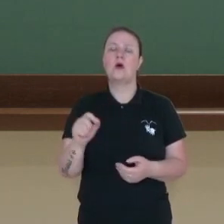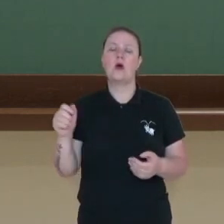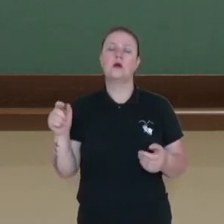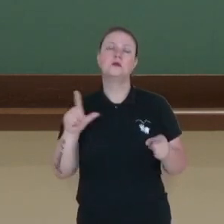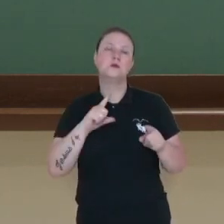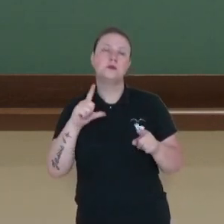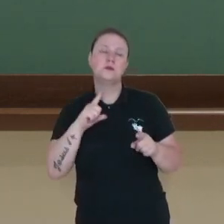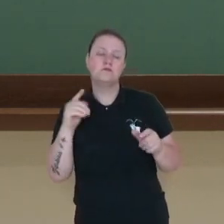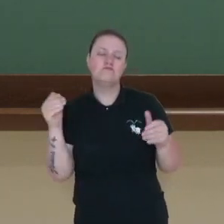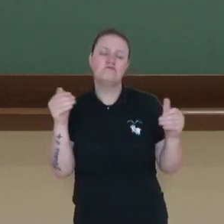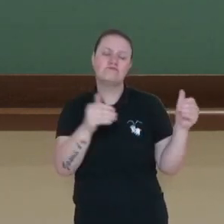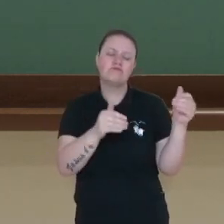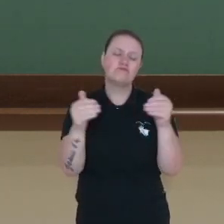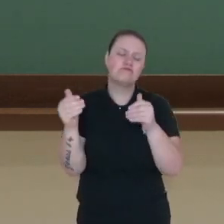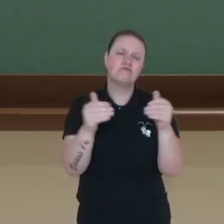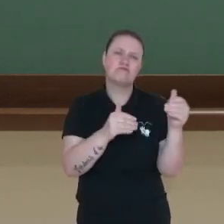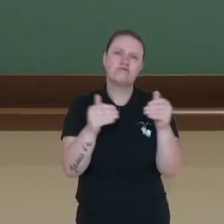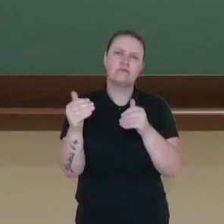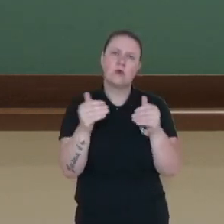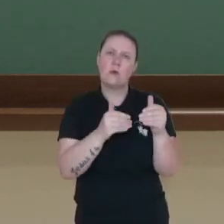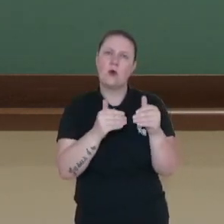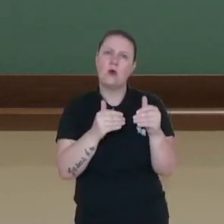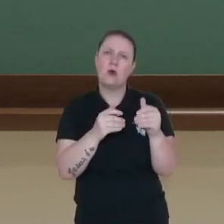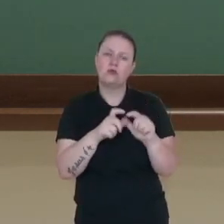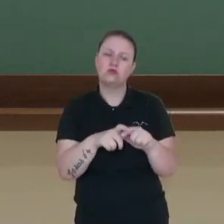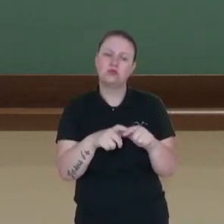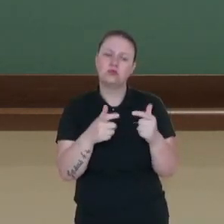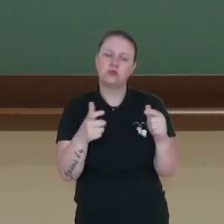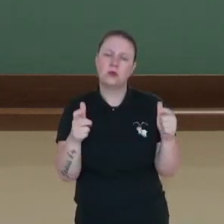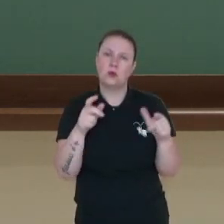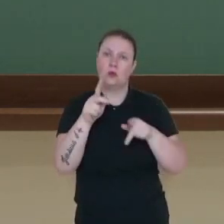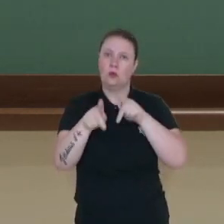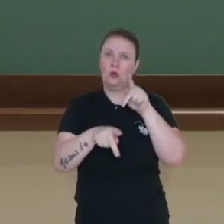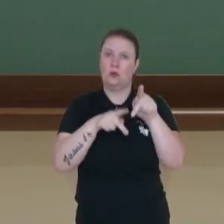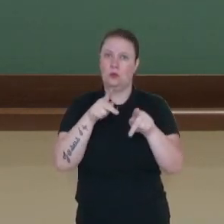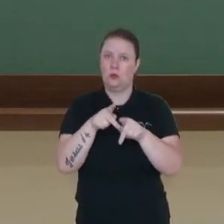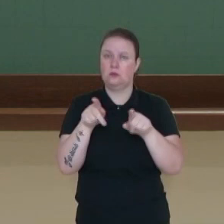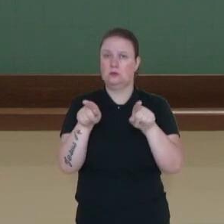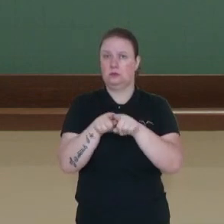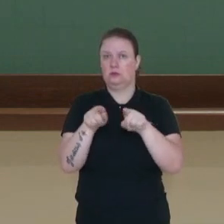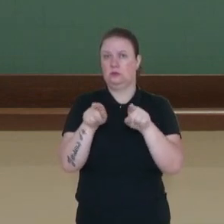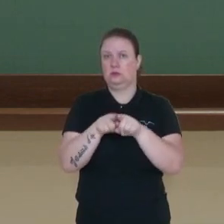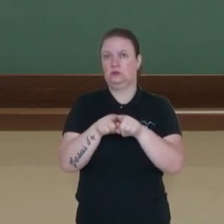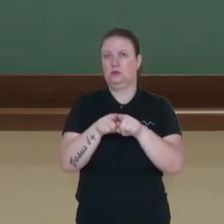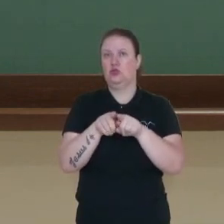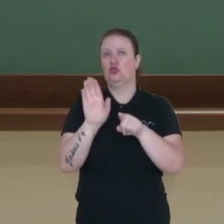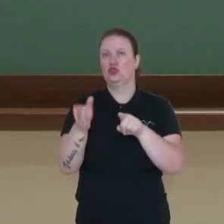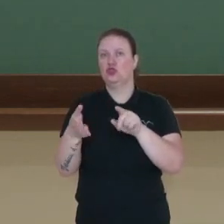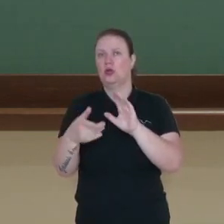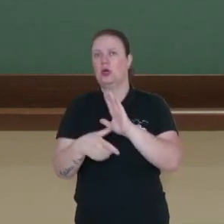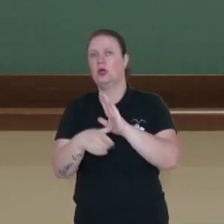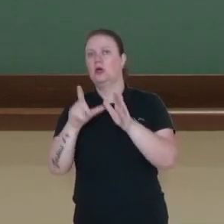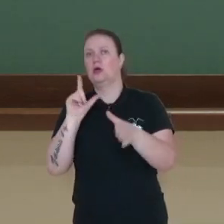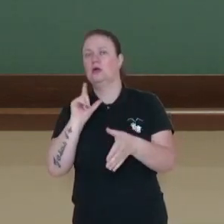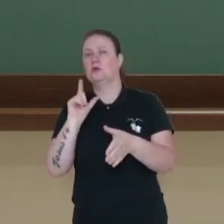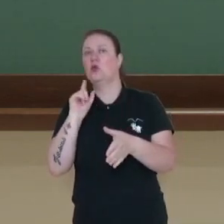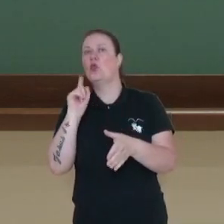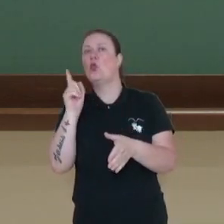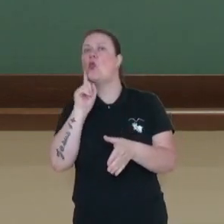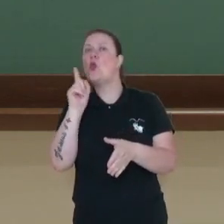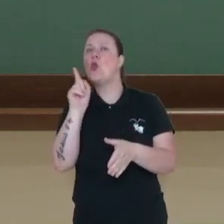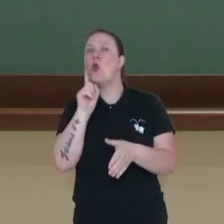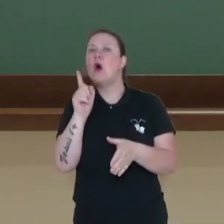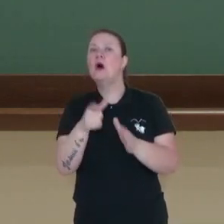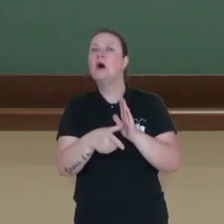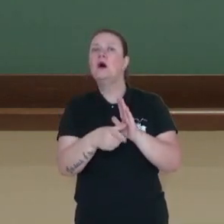seu território. Essa ocupação, a ocupação do território paranaense pelo homem branco,